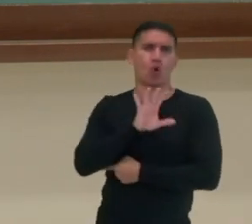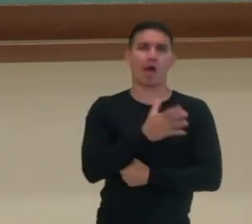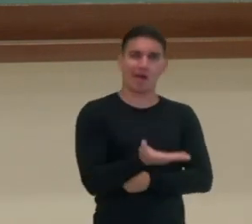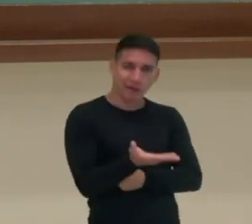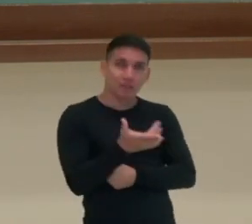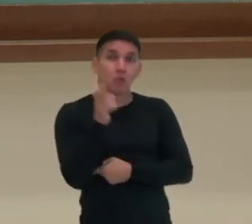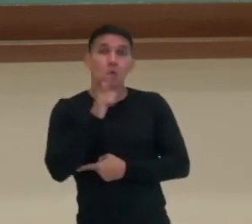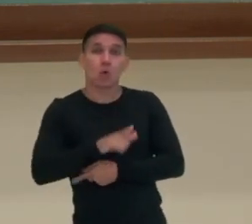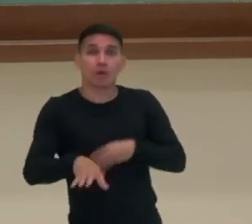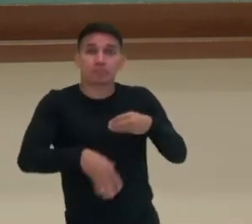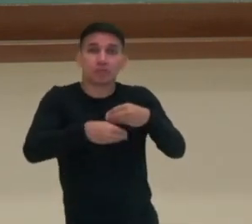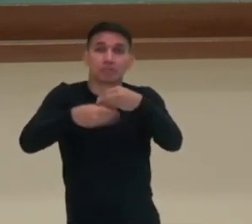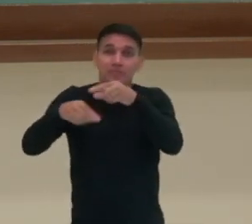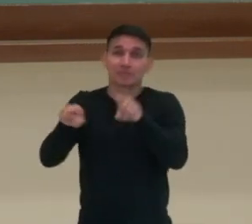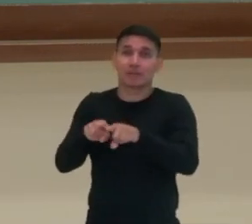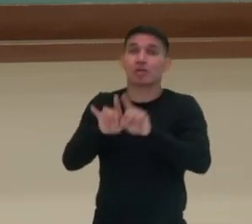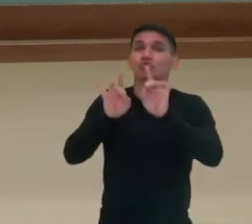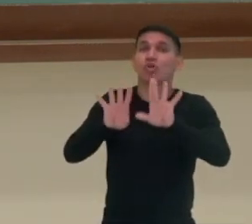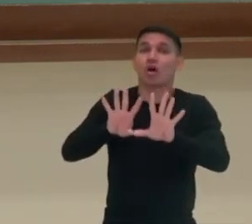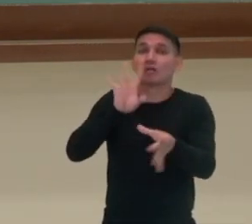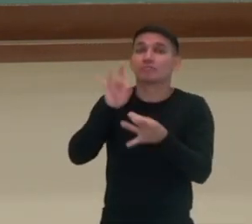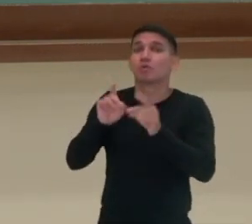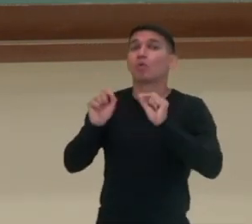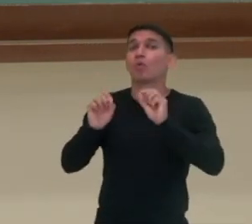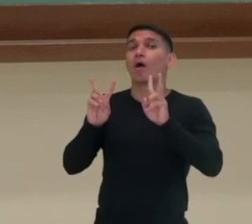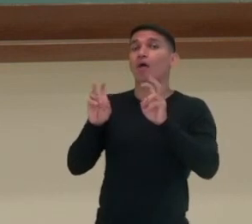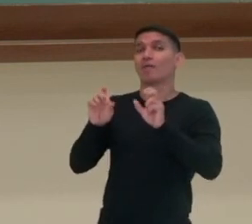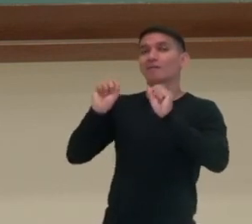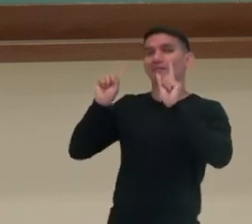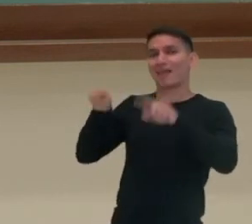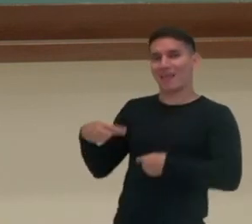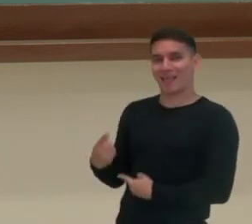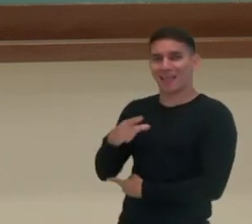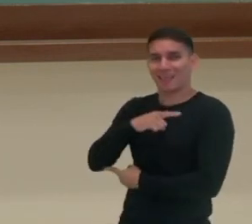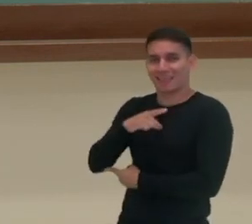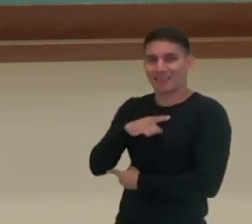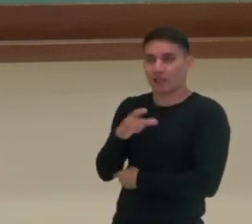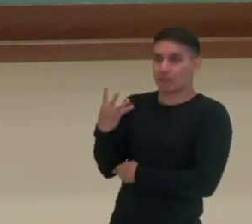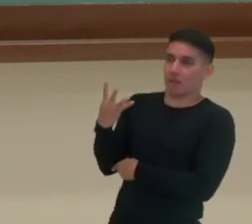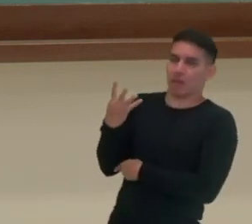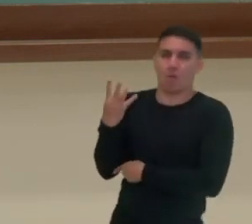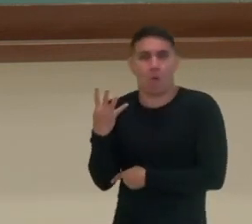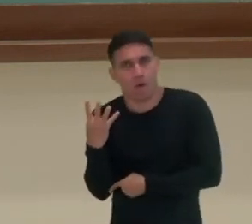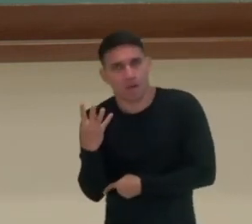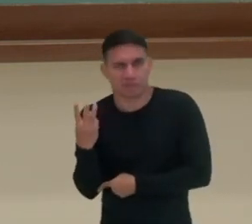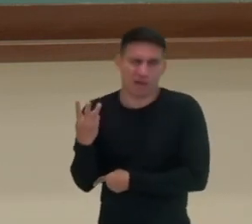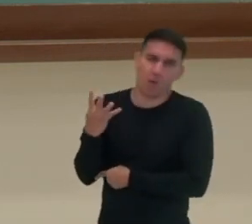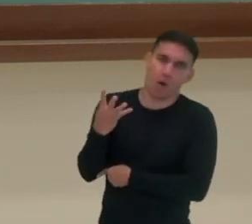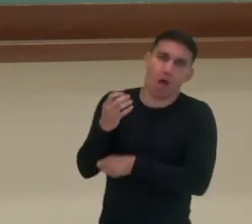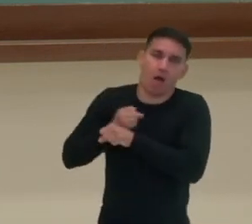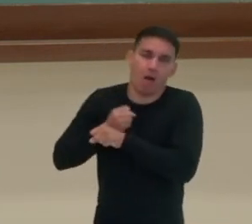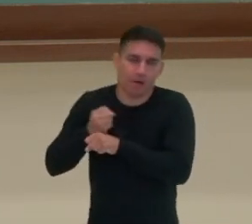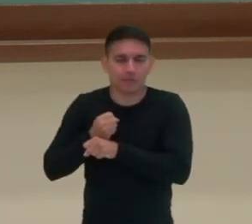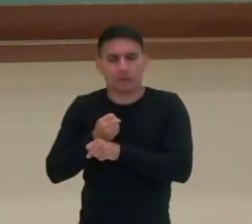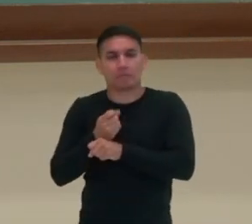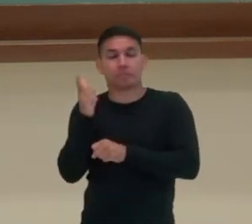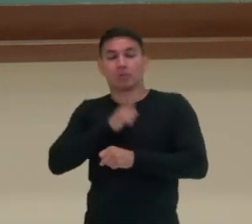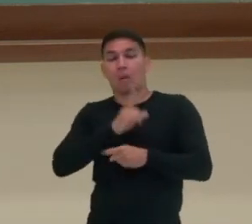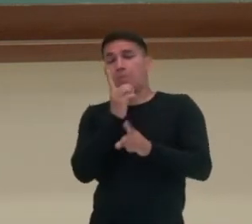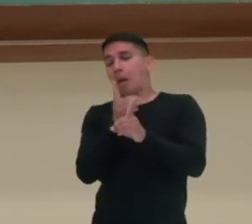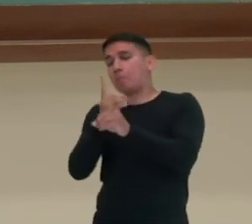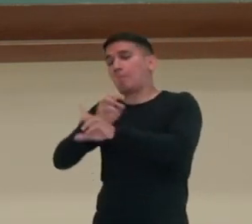componente curricular só sobre danças curriculares por uns 3, 4 anos, porque o Brasil tem muita